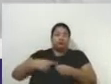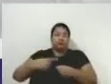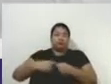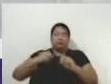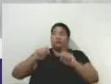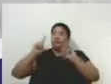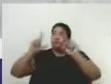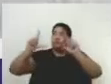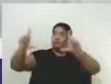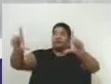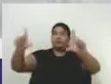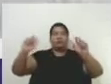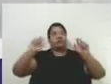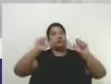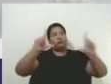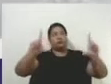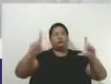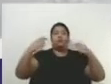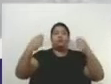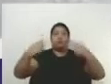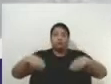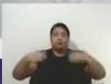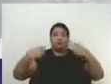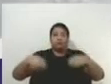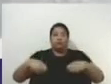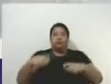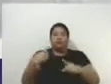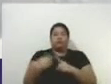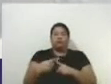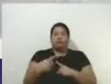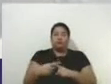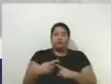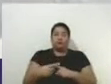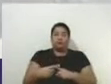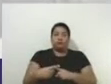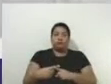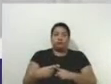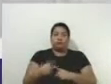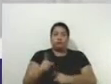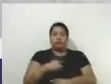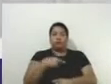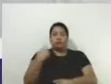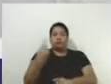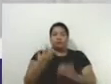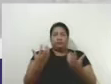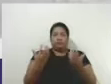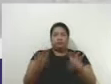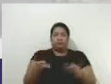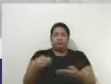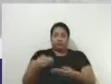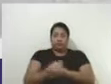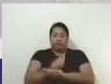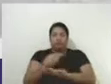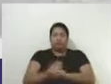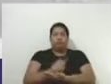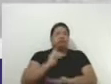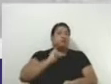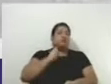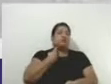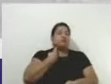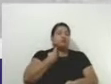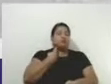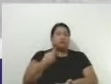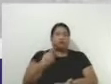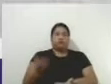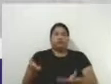convenhamos, não é essa cidade que nós queremos. Então, muitas pessoas têm reclamado, eu recebi